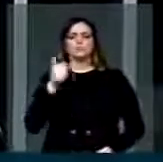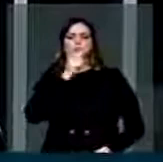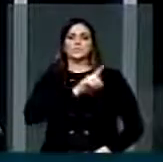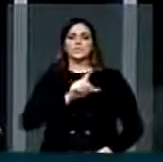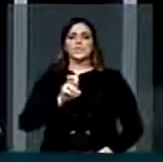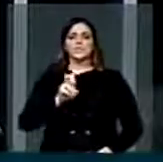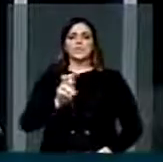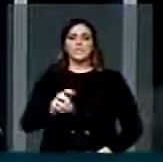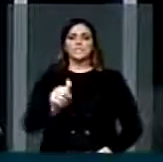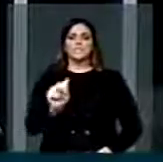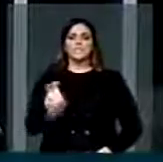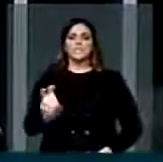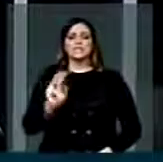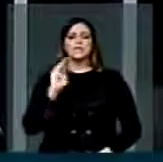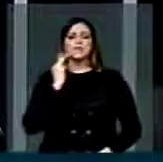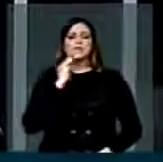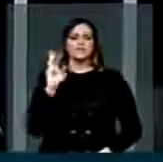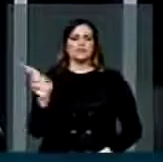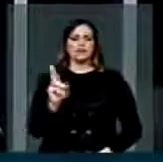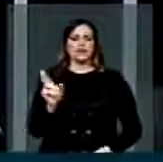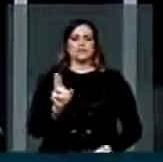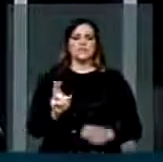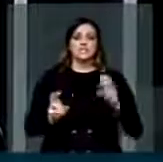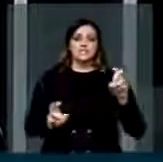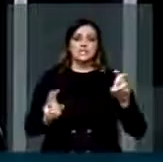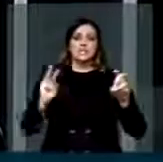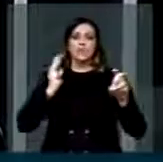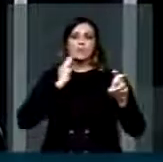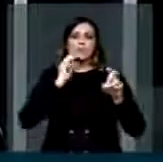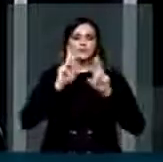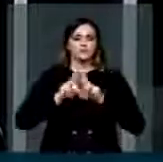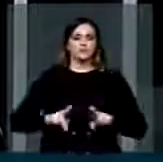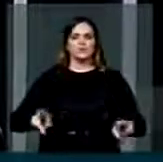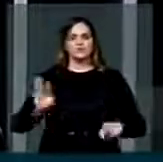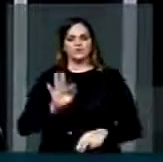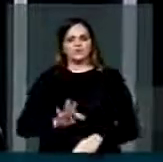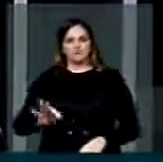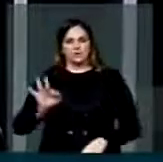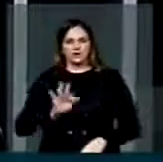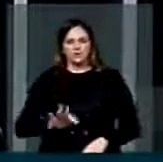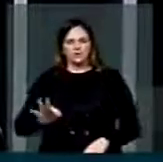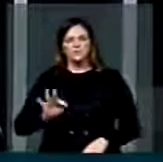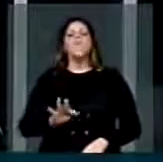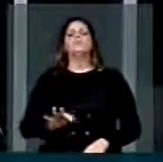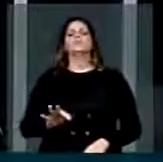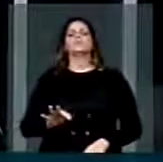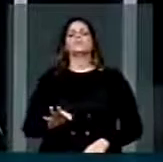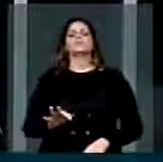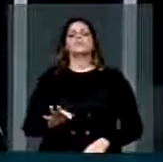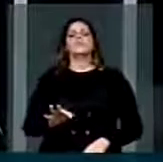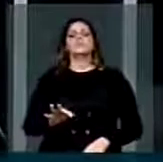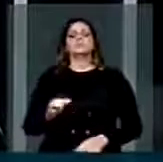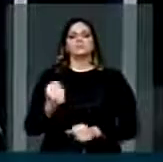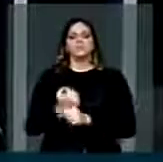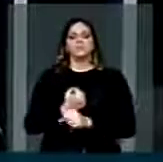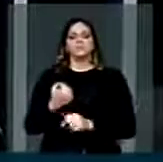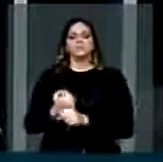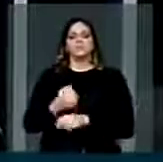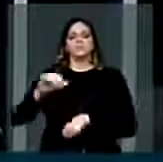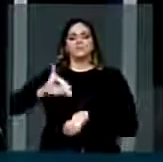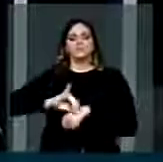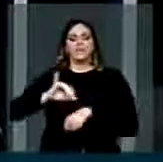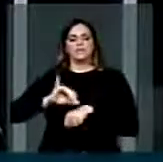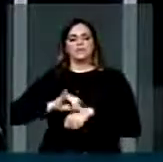15 milhões de reais, sendo 5 milhões para a Universidade Estadual do Maranhão, para a construção de um centro